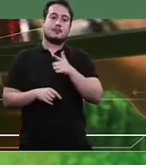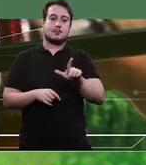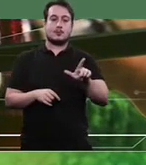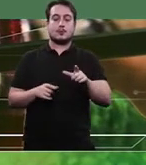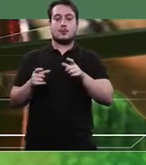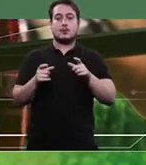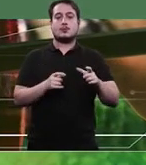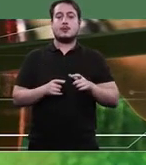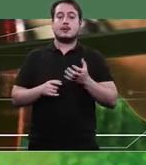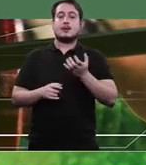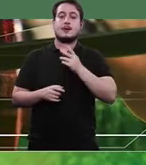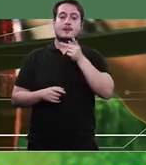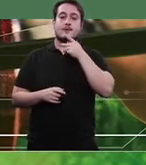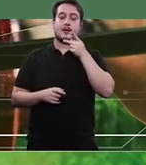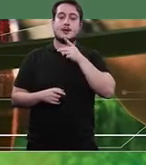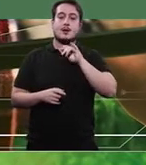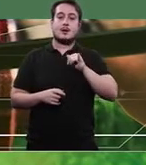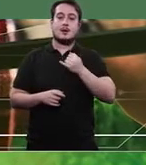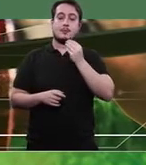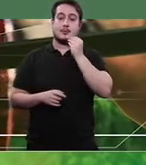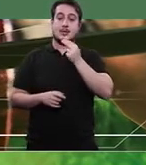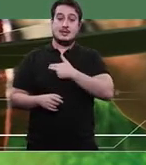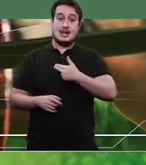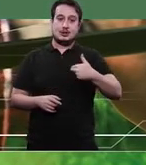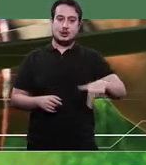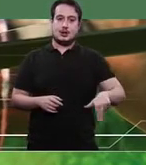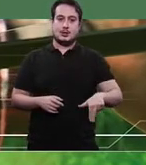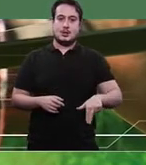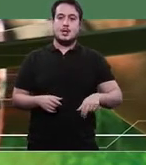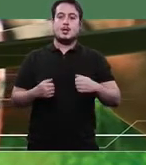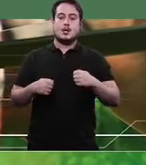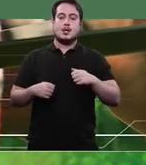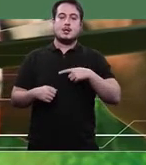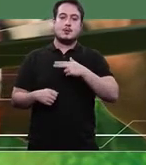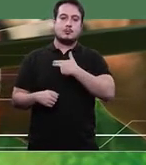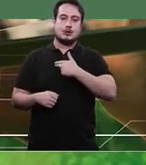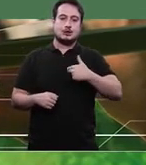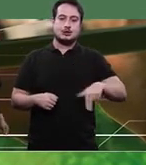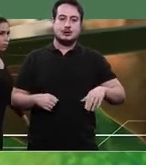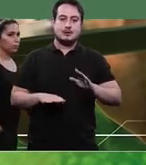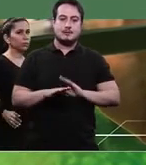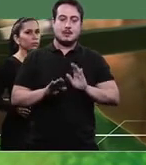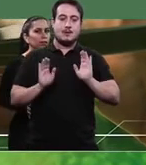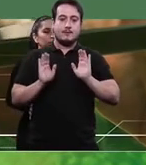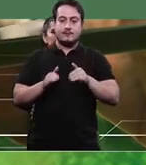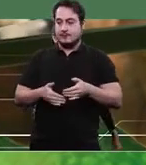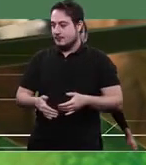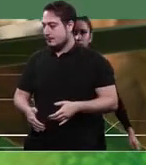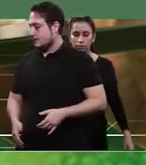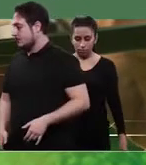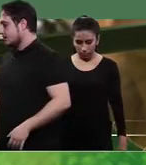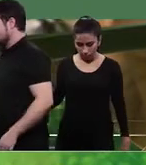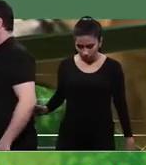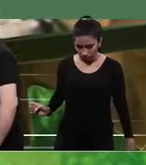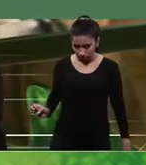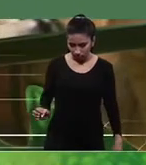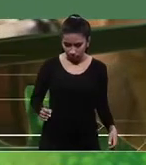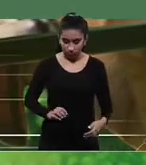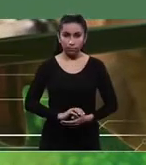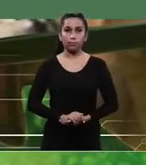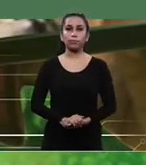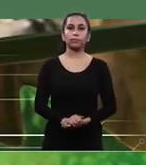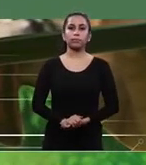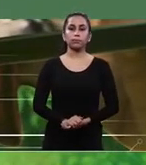queria destacar também aqui as oportunidades na China, né? Você tem muitas oportunidades também concentradas em abertura ou consolidação. Ou